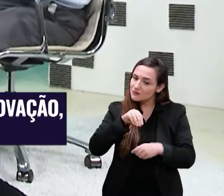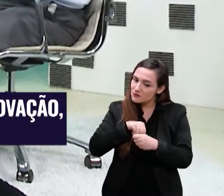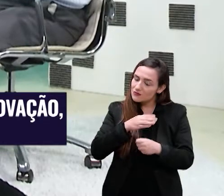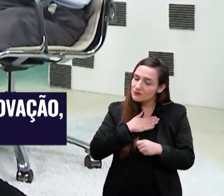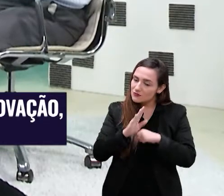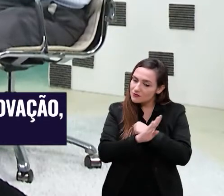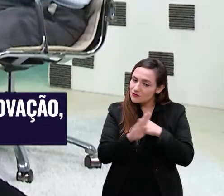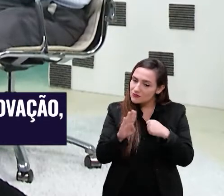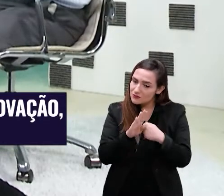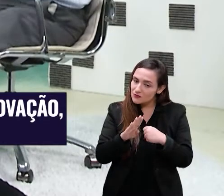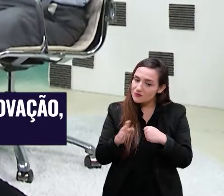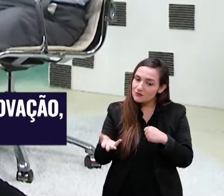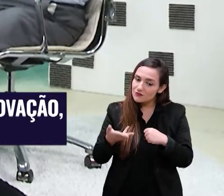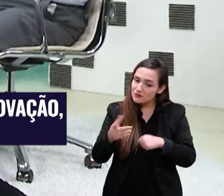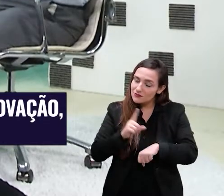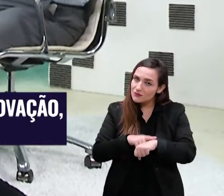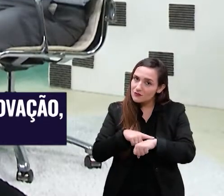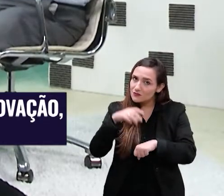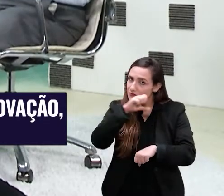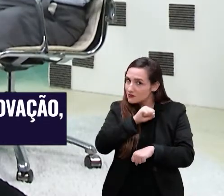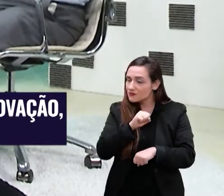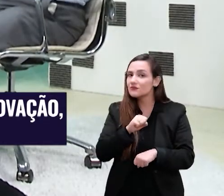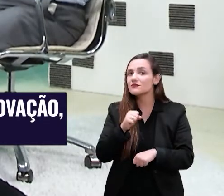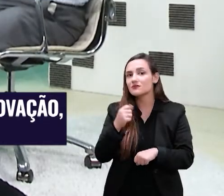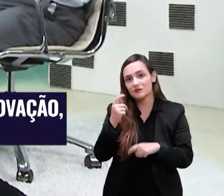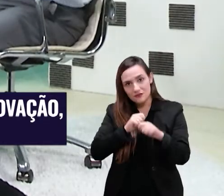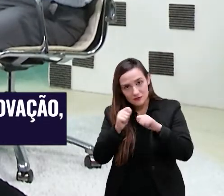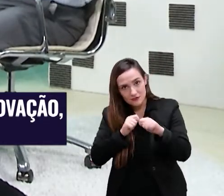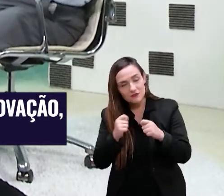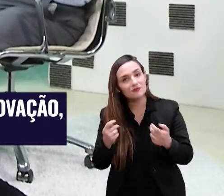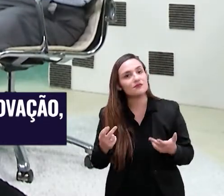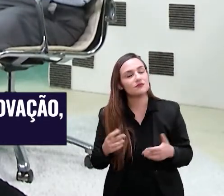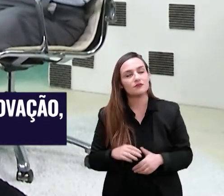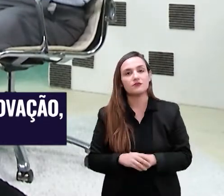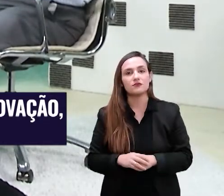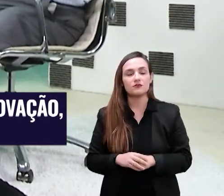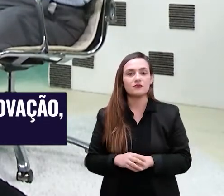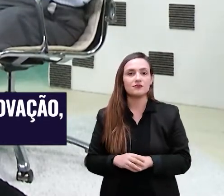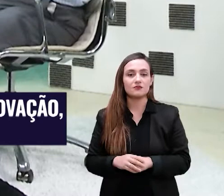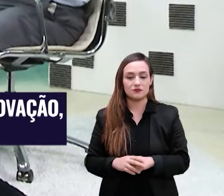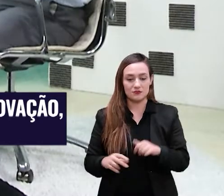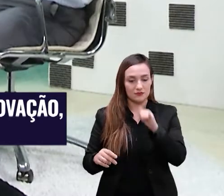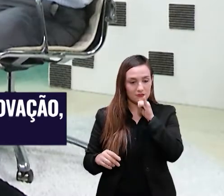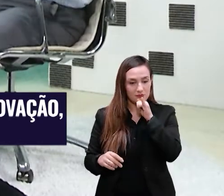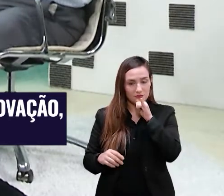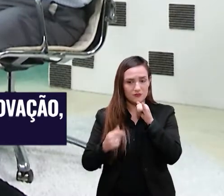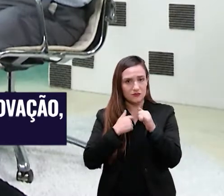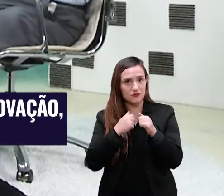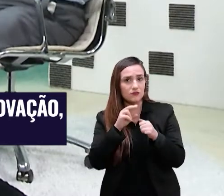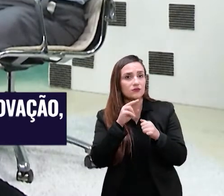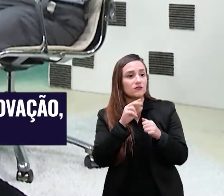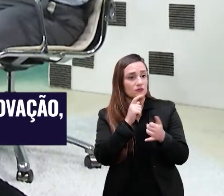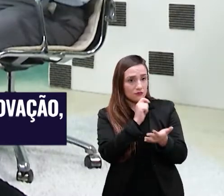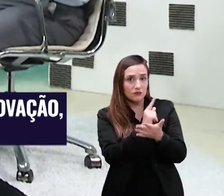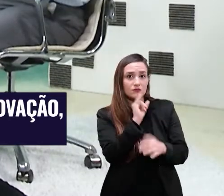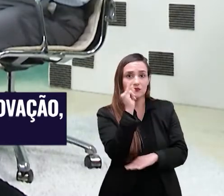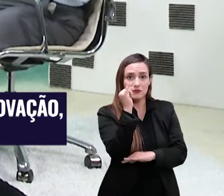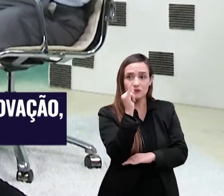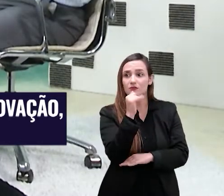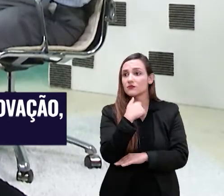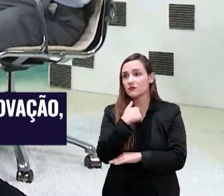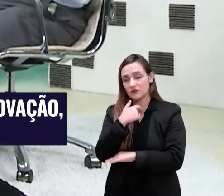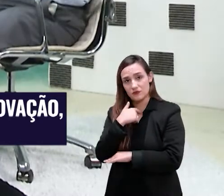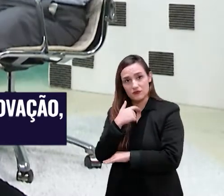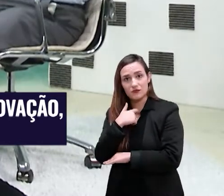cidadão, de quem realmente, vamos dizer, nós enquanto consumidores e enquanto contribuintes,